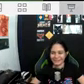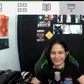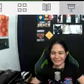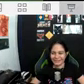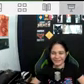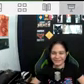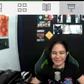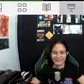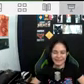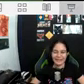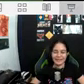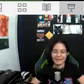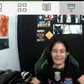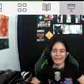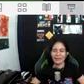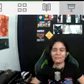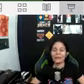não.